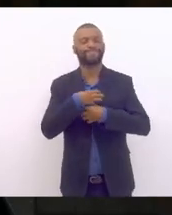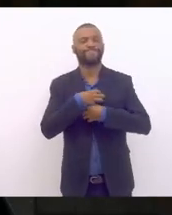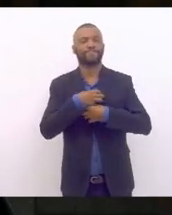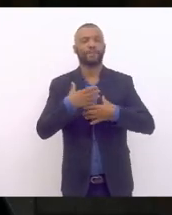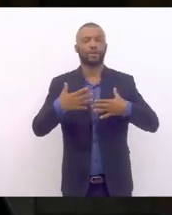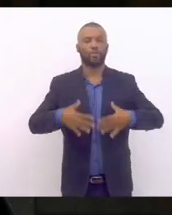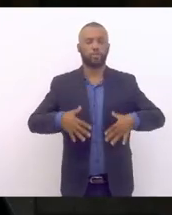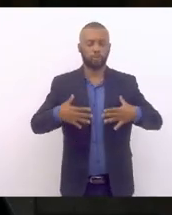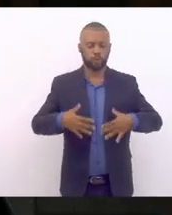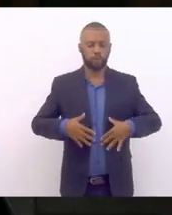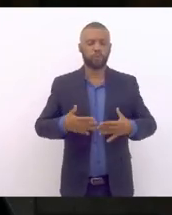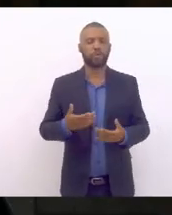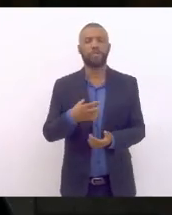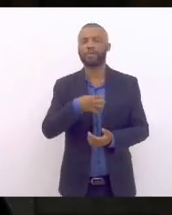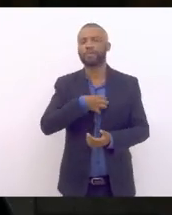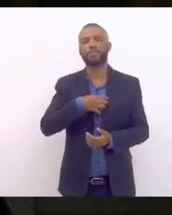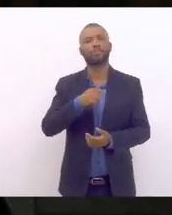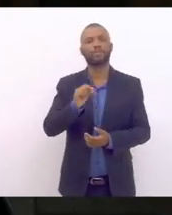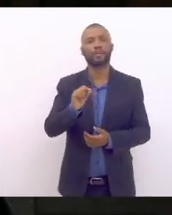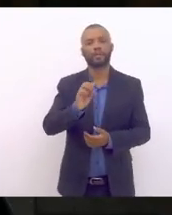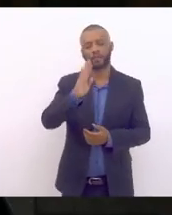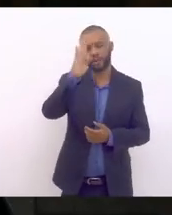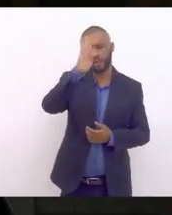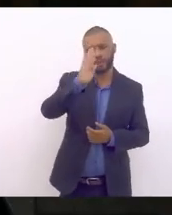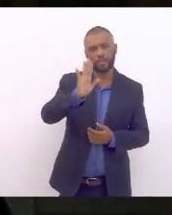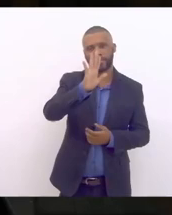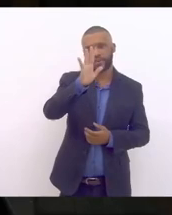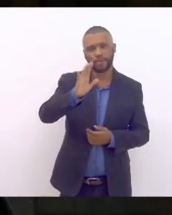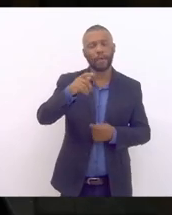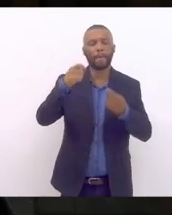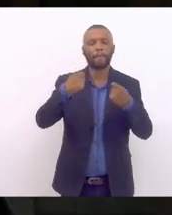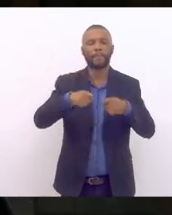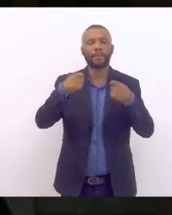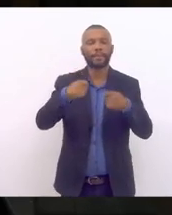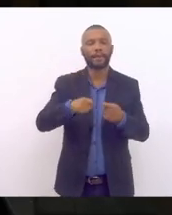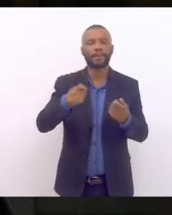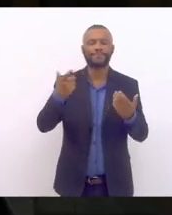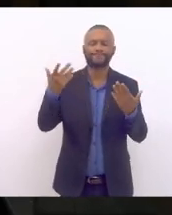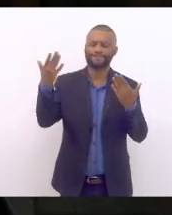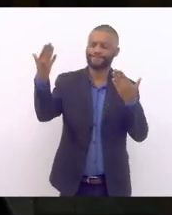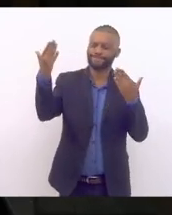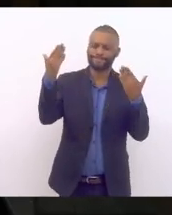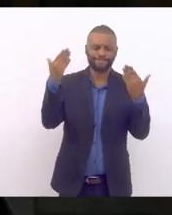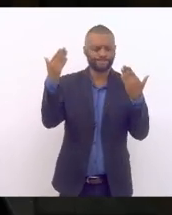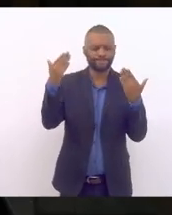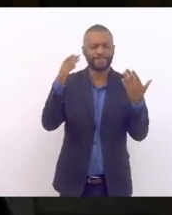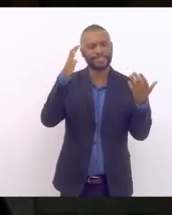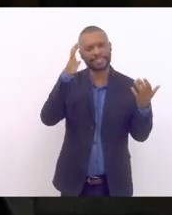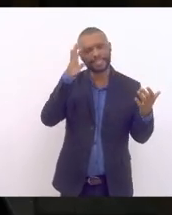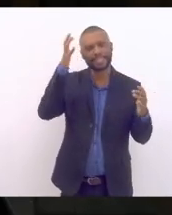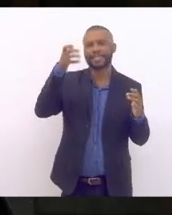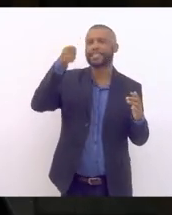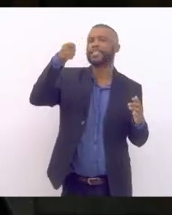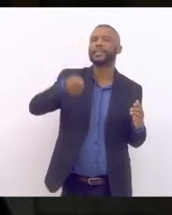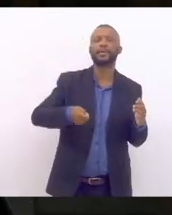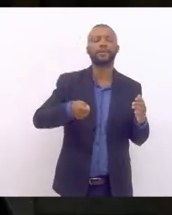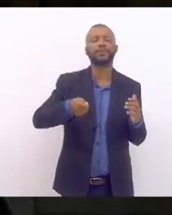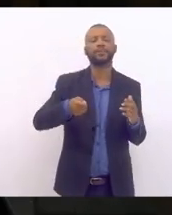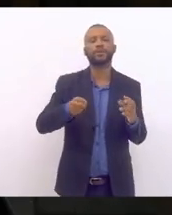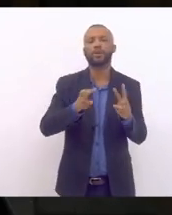Professor Benedito meu sentimento é que o Brasil terá que discernir e para que diz Decidir